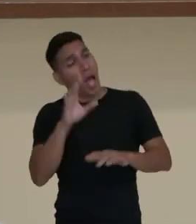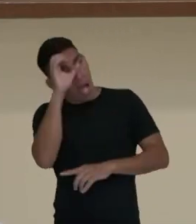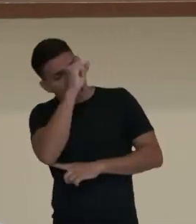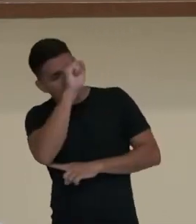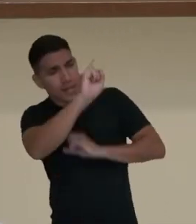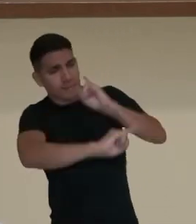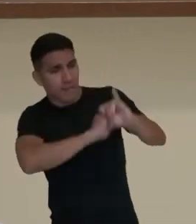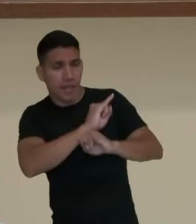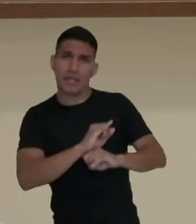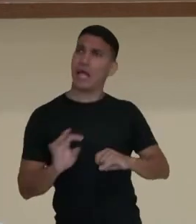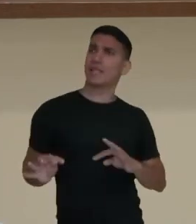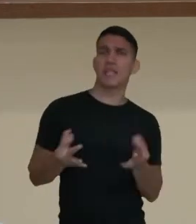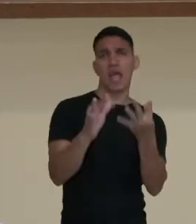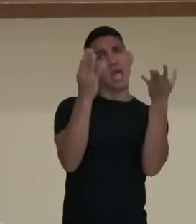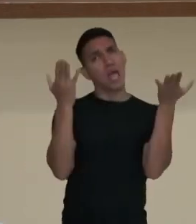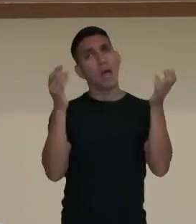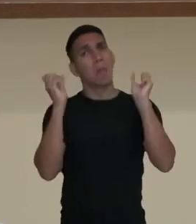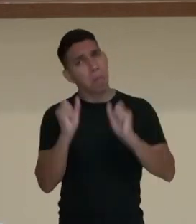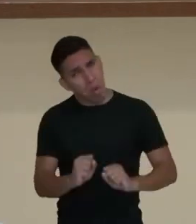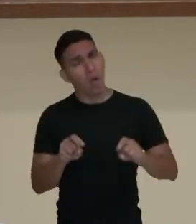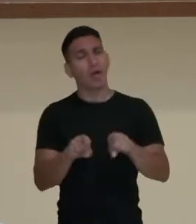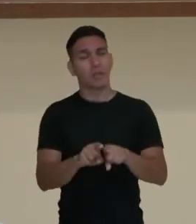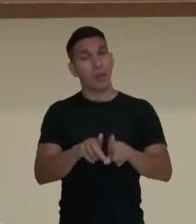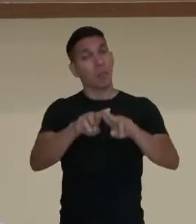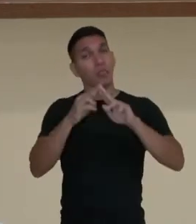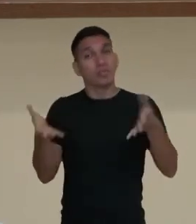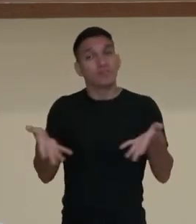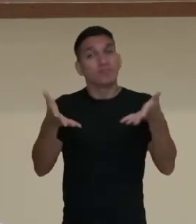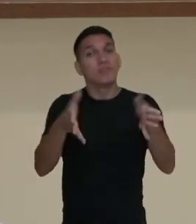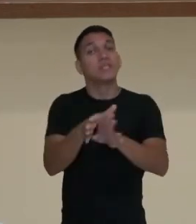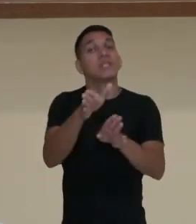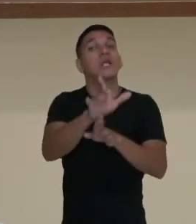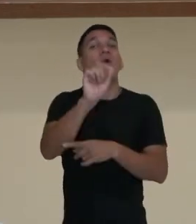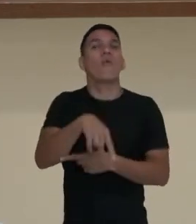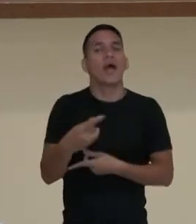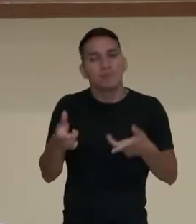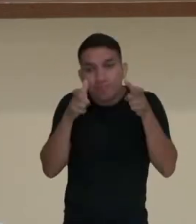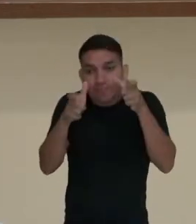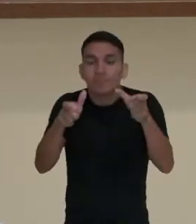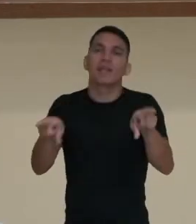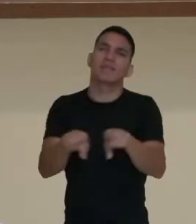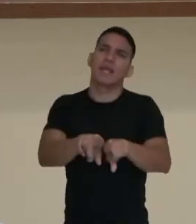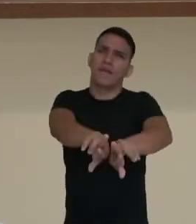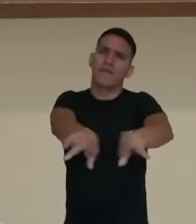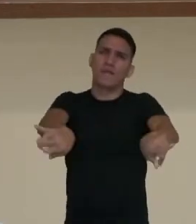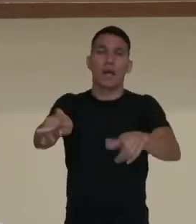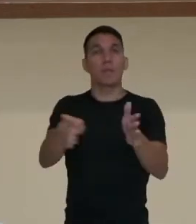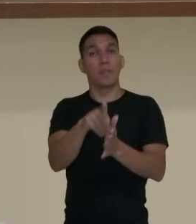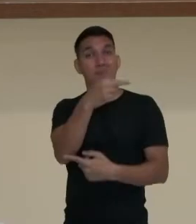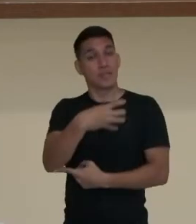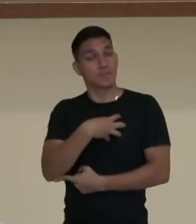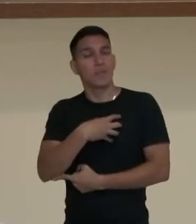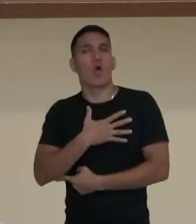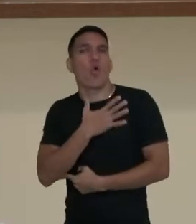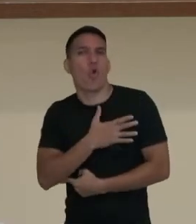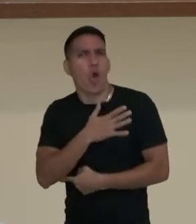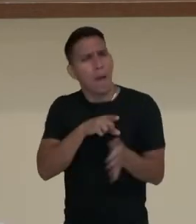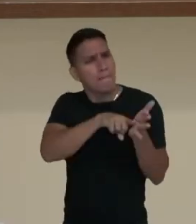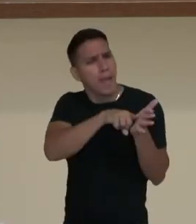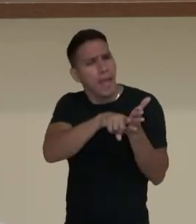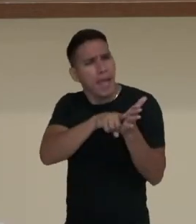exemplo, tecnologia. Então se interesse pelas coisas, se interesse por aquilo que você goste,